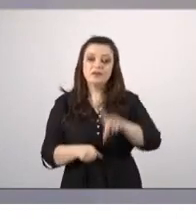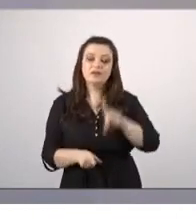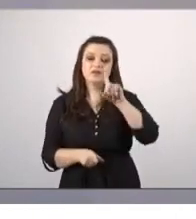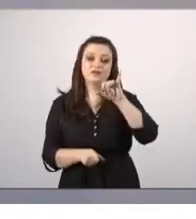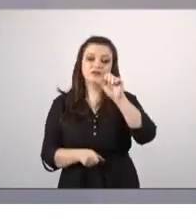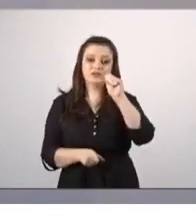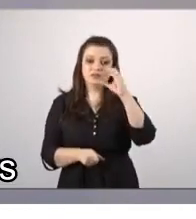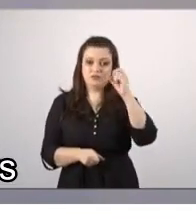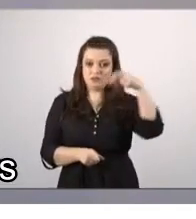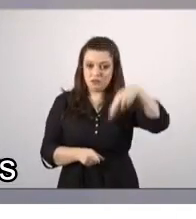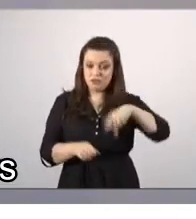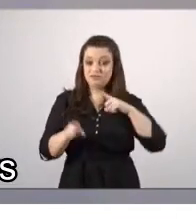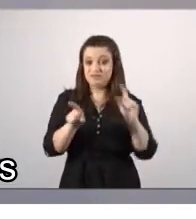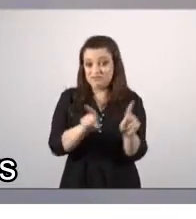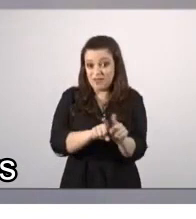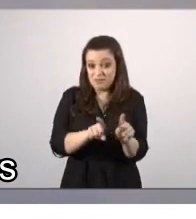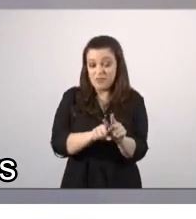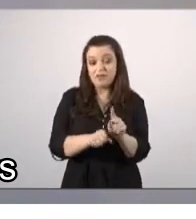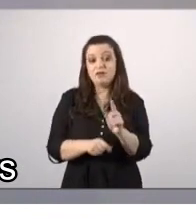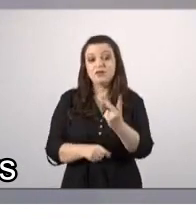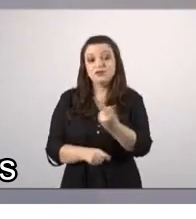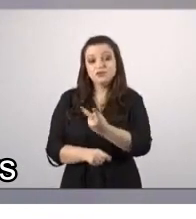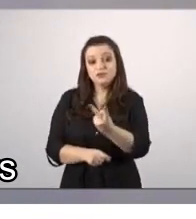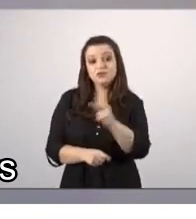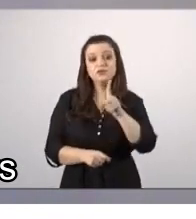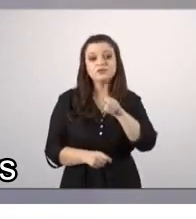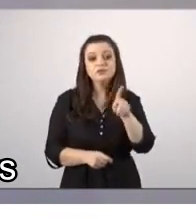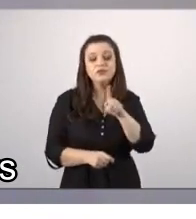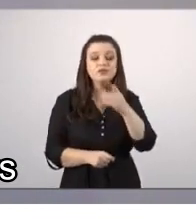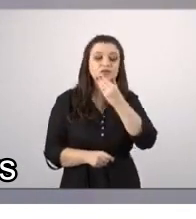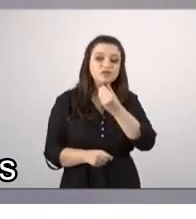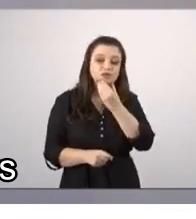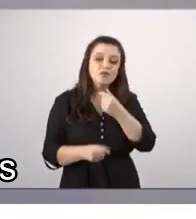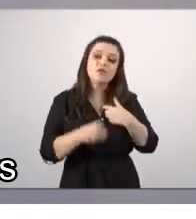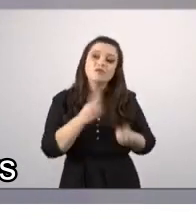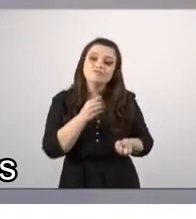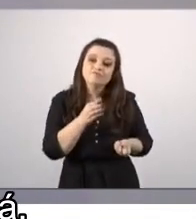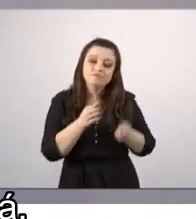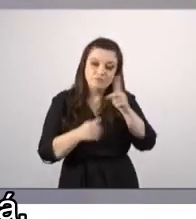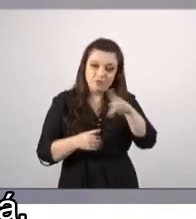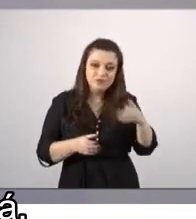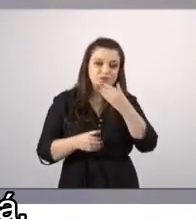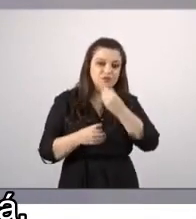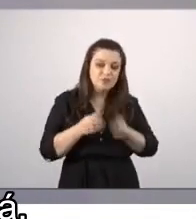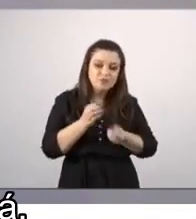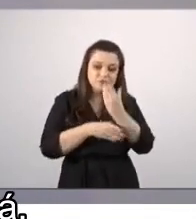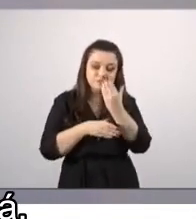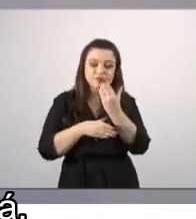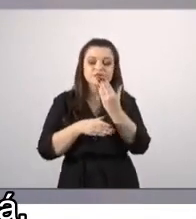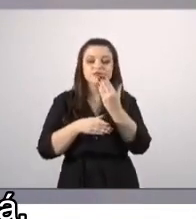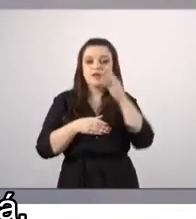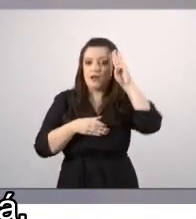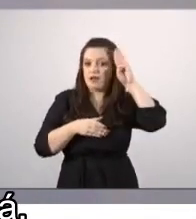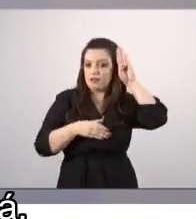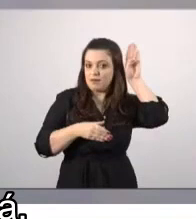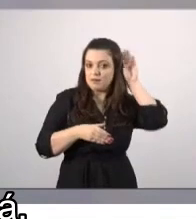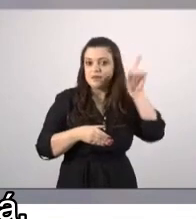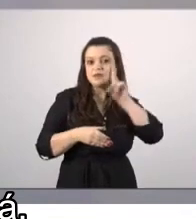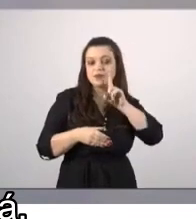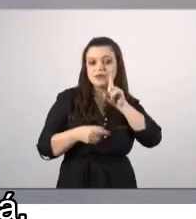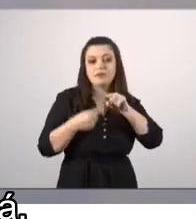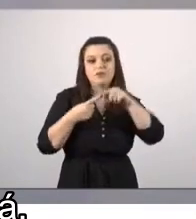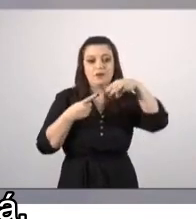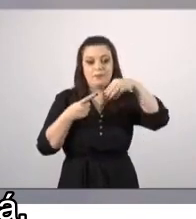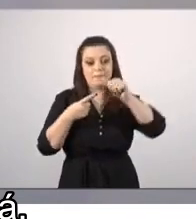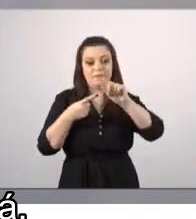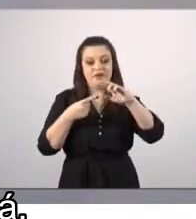of Arts, e os dois professores cofundadores do American Academy, o professor Marcelo Mira, diretor de internacionalização